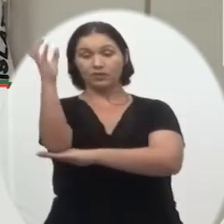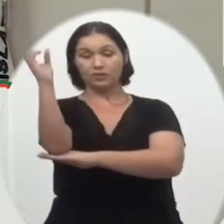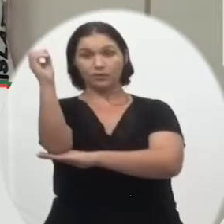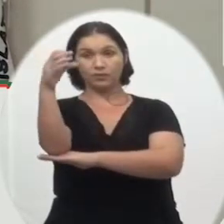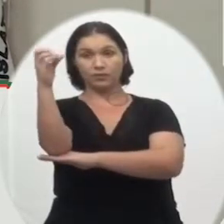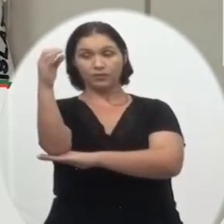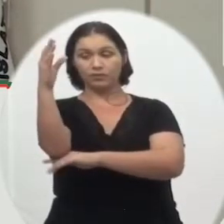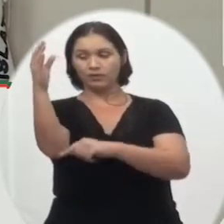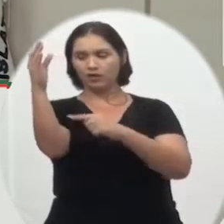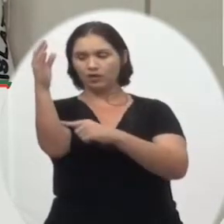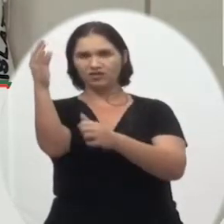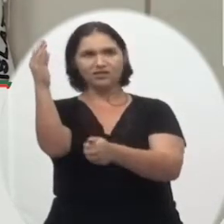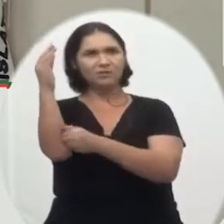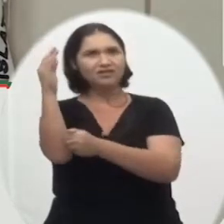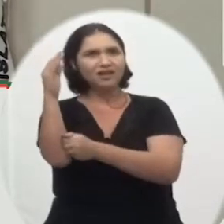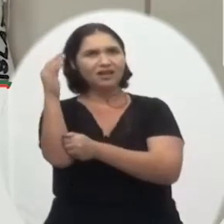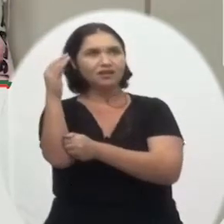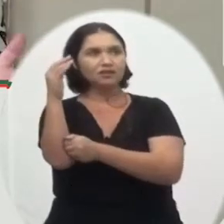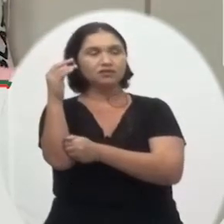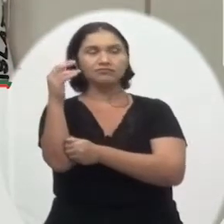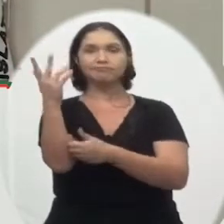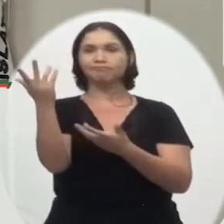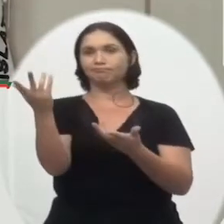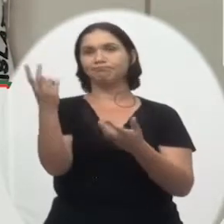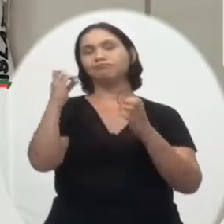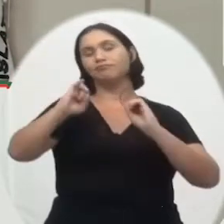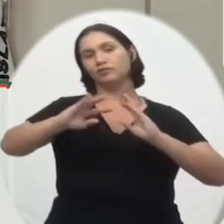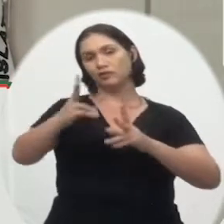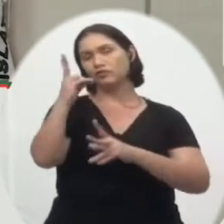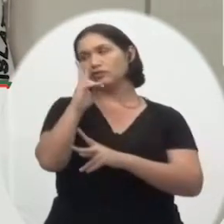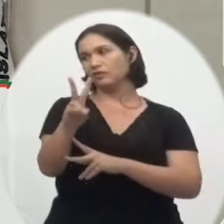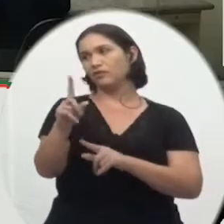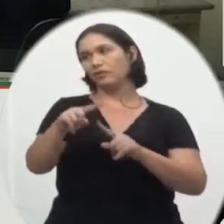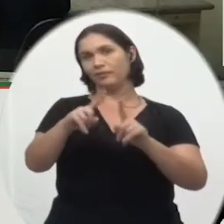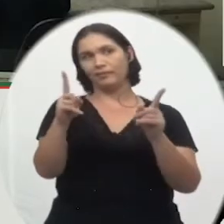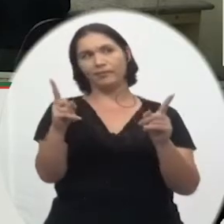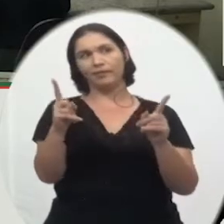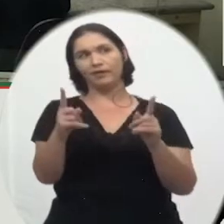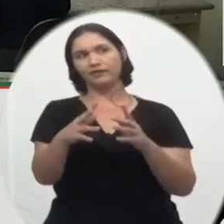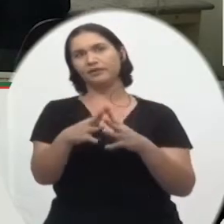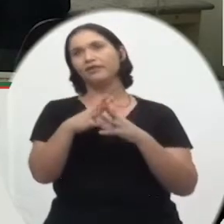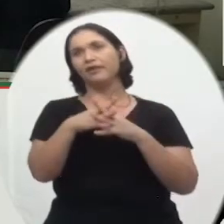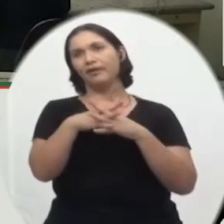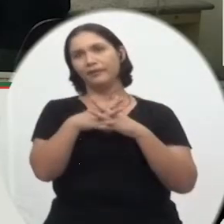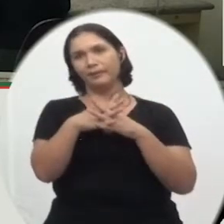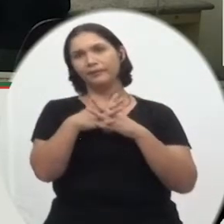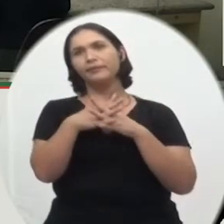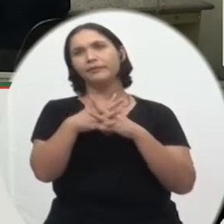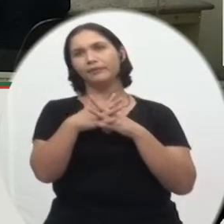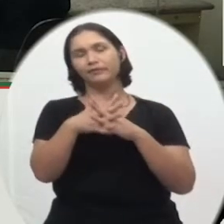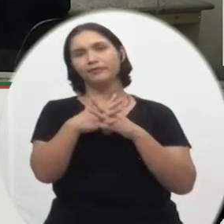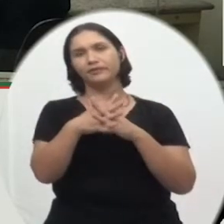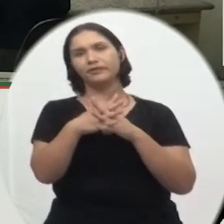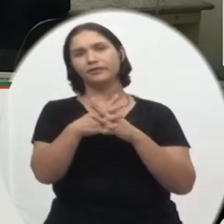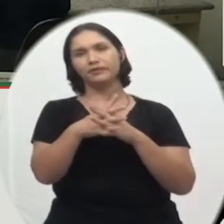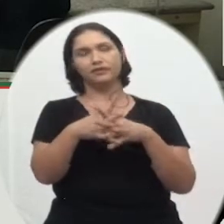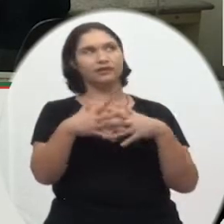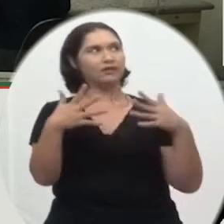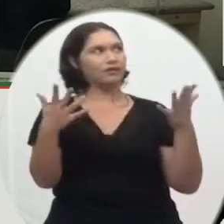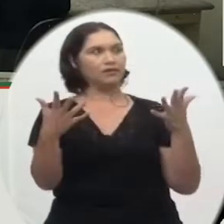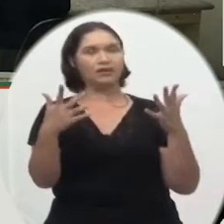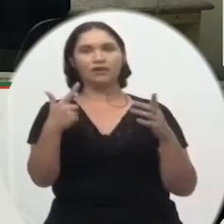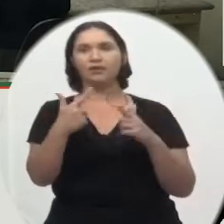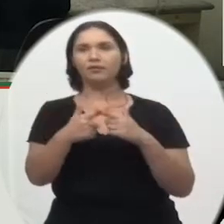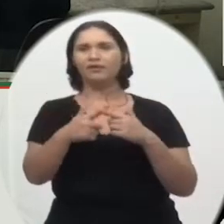de madeira, né? E nós estamos já complicado, né? Na época dessa nós ainda vemos postes de